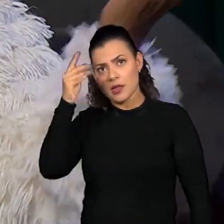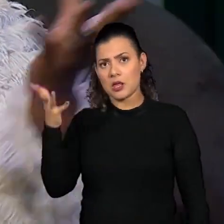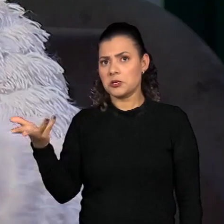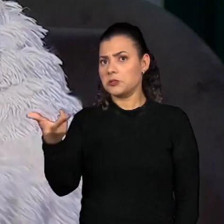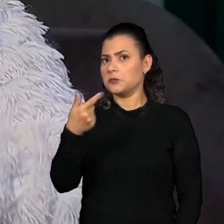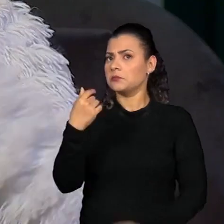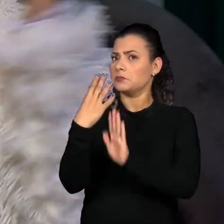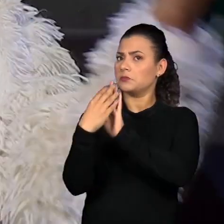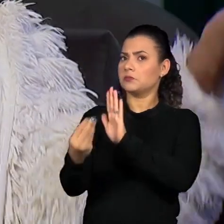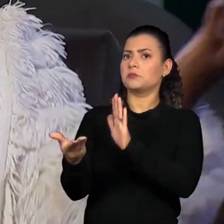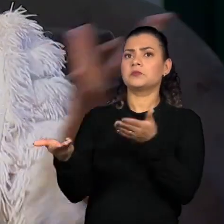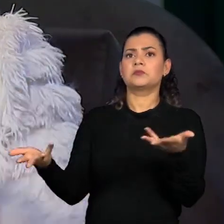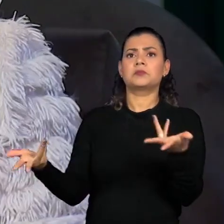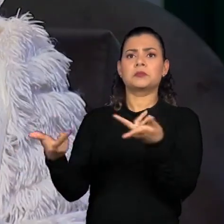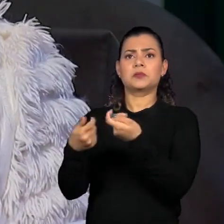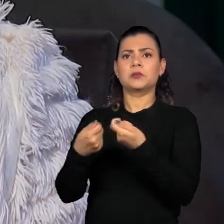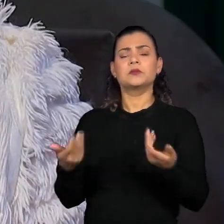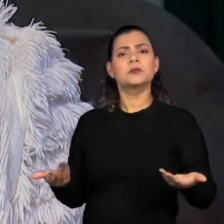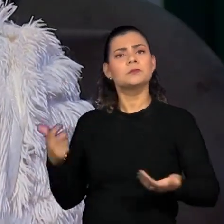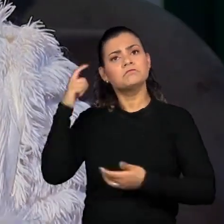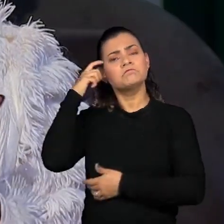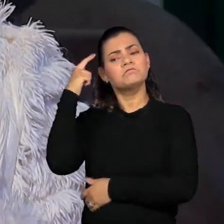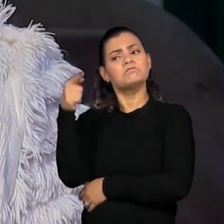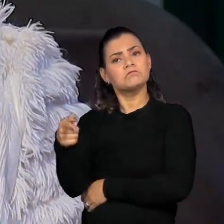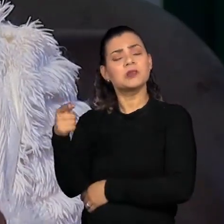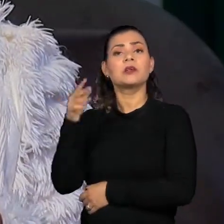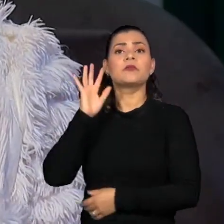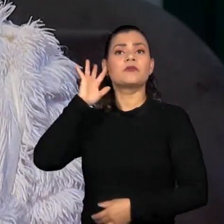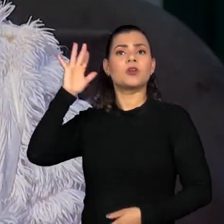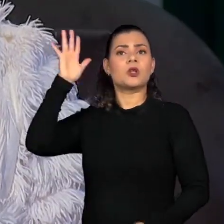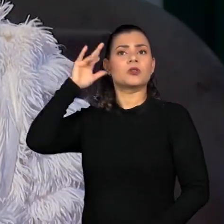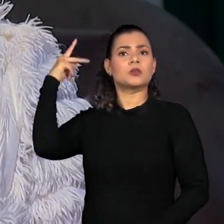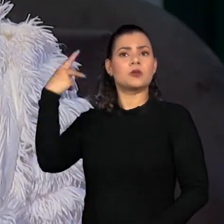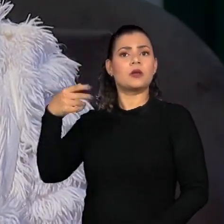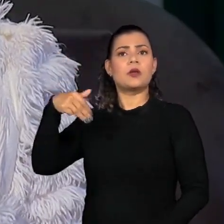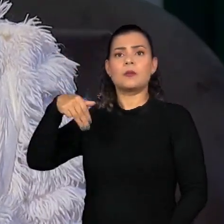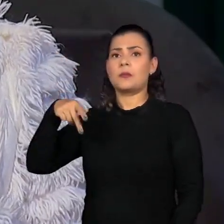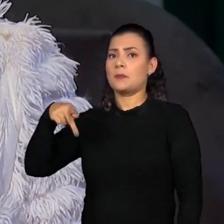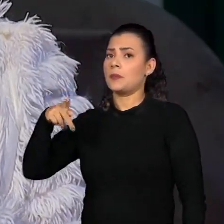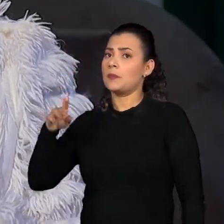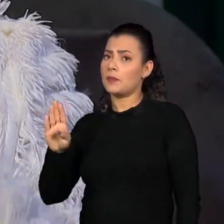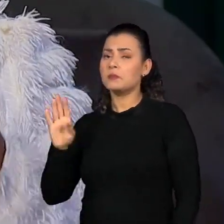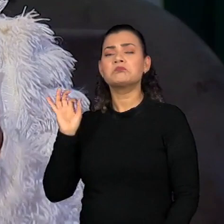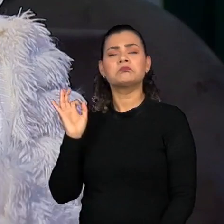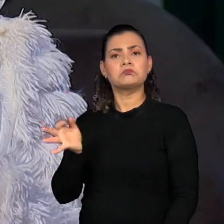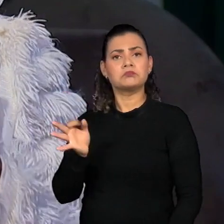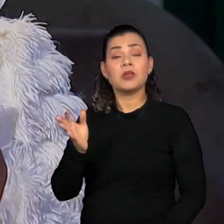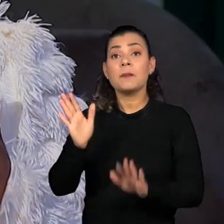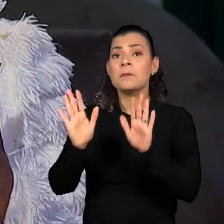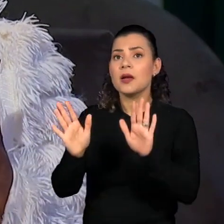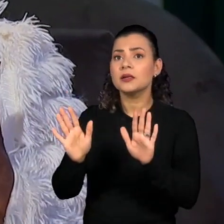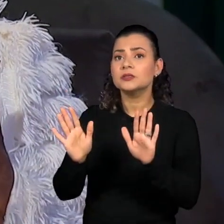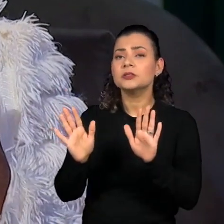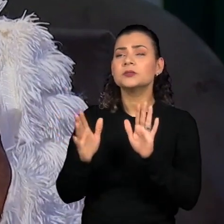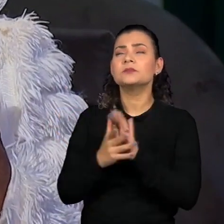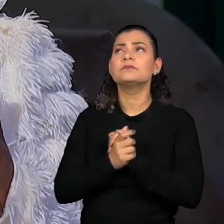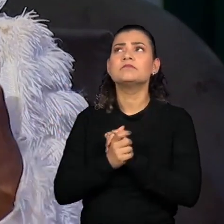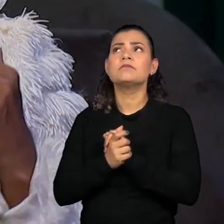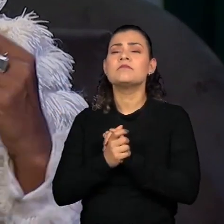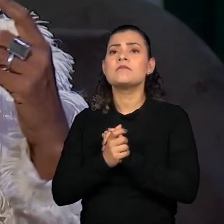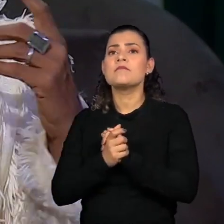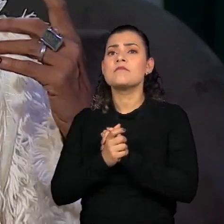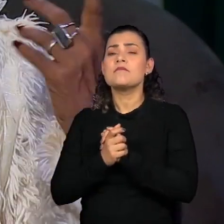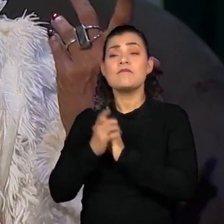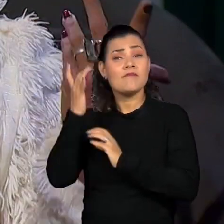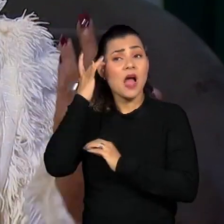grande ministro da Cultura, o nosso grande pensador filosófico da MPB. Ok, mas eu pessoalmente acho